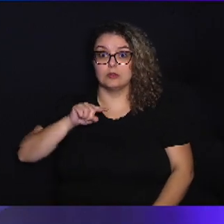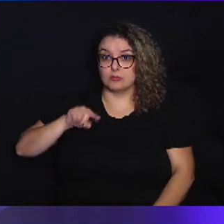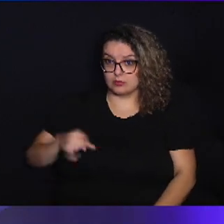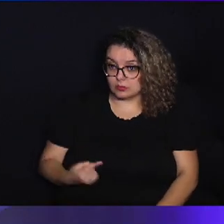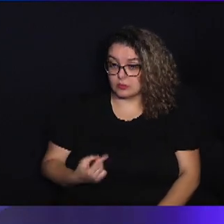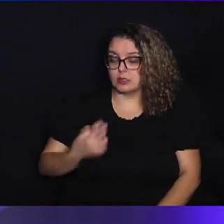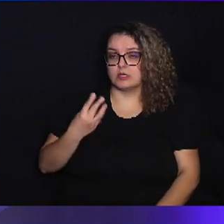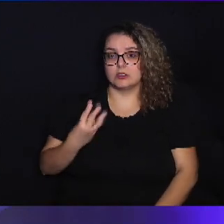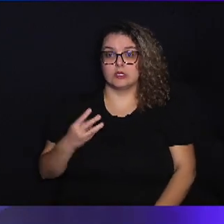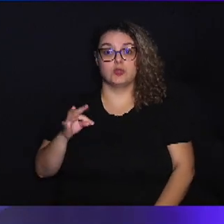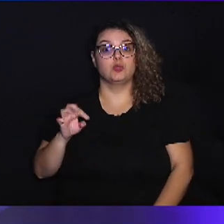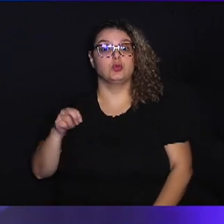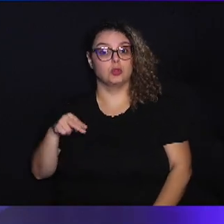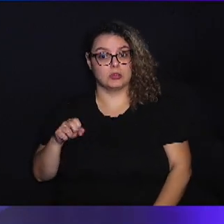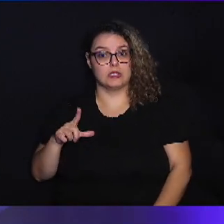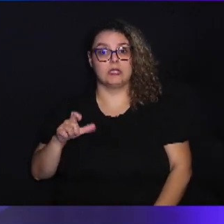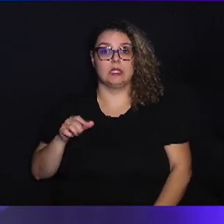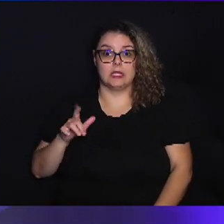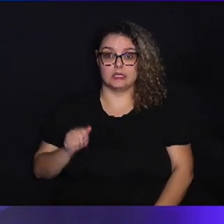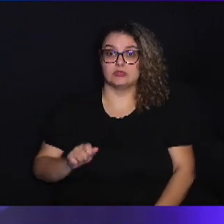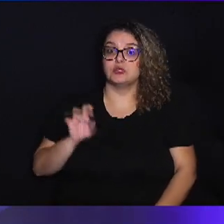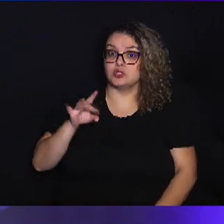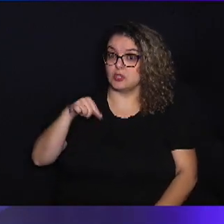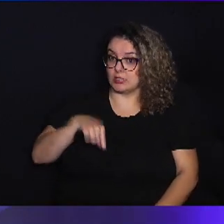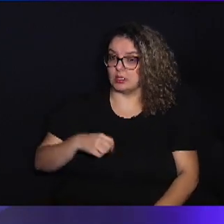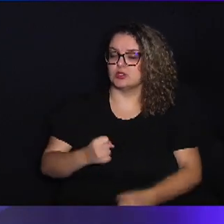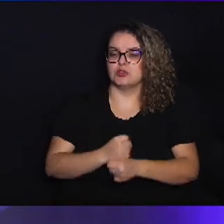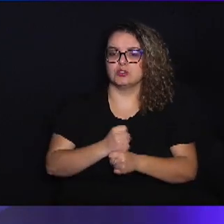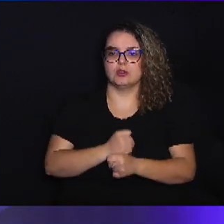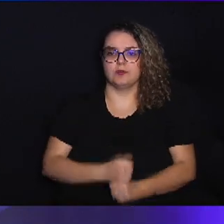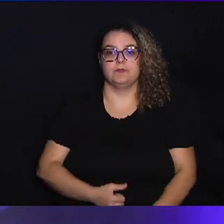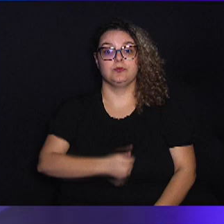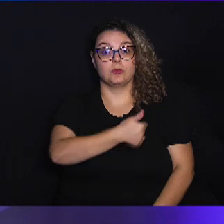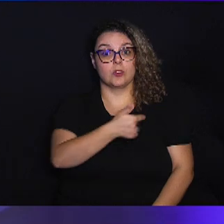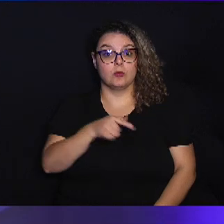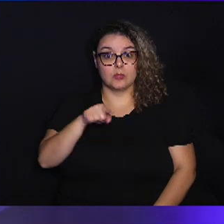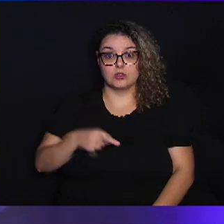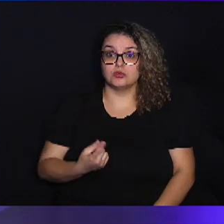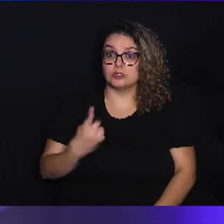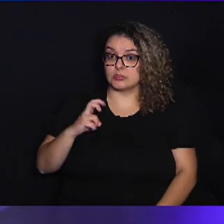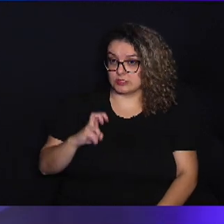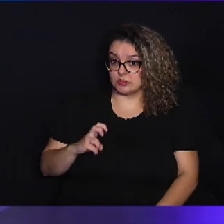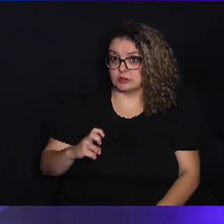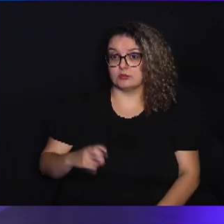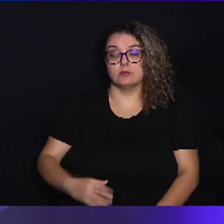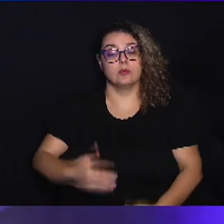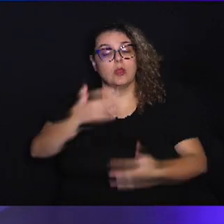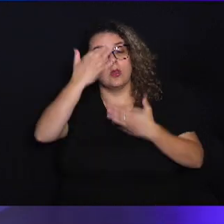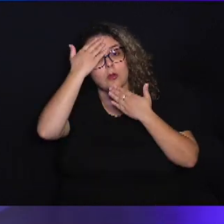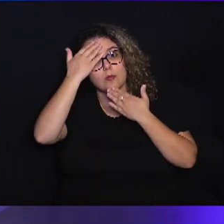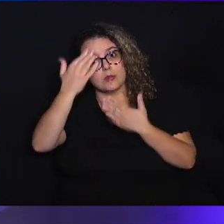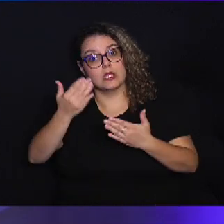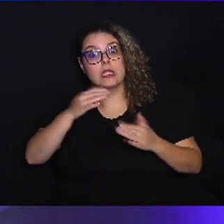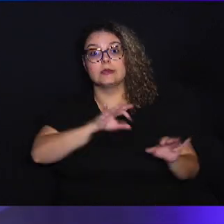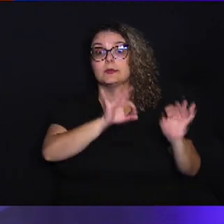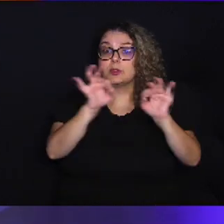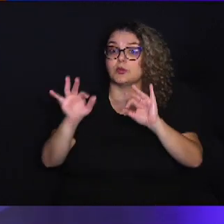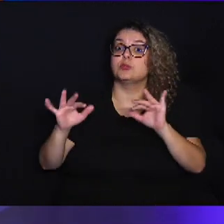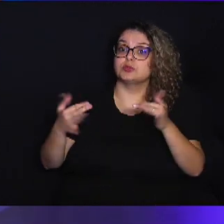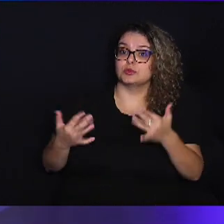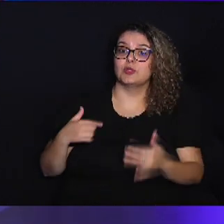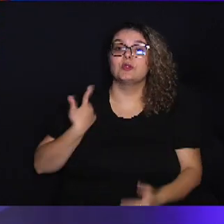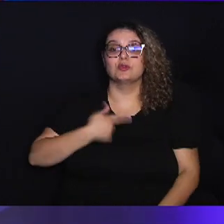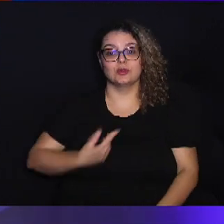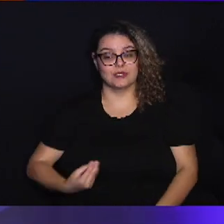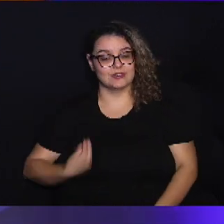293,3 toneladas só neste ano. Meio-dia mais 15 minutos. Muito obrigado pela sua companhia, pela sua audiência. Estamos